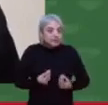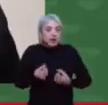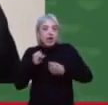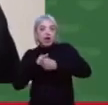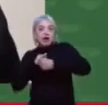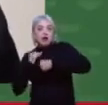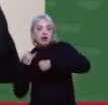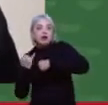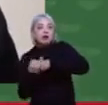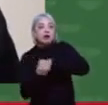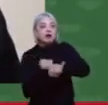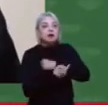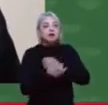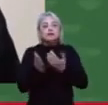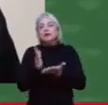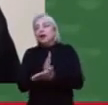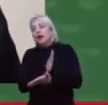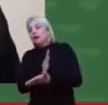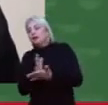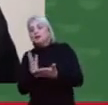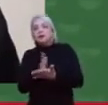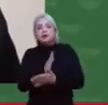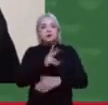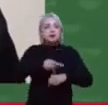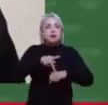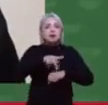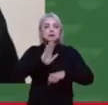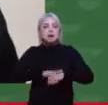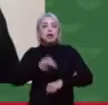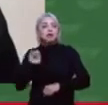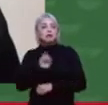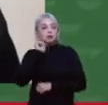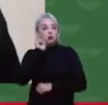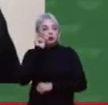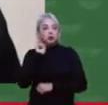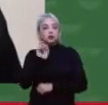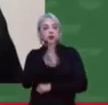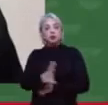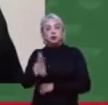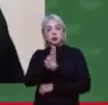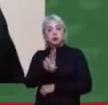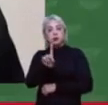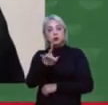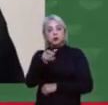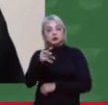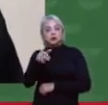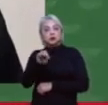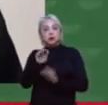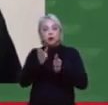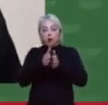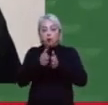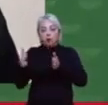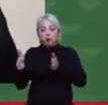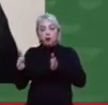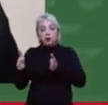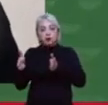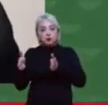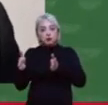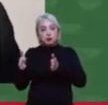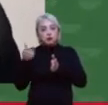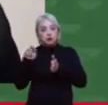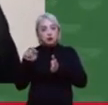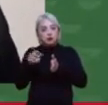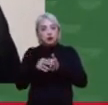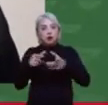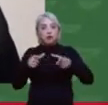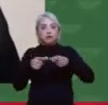ilhas. Talvez o país mais importante que tenha usado o Distritão durante um período significativo, que